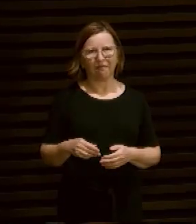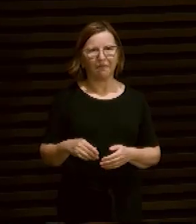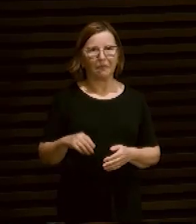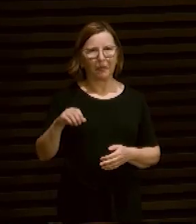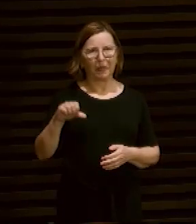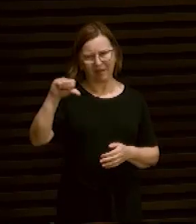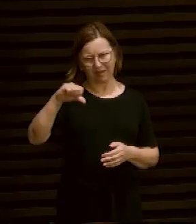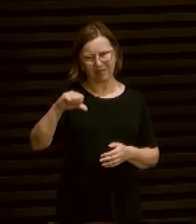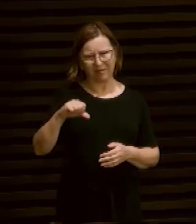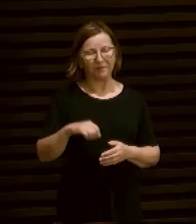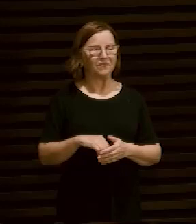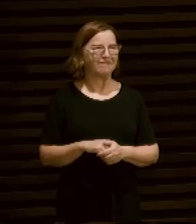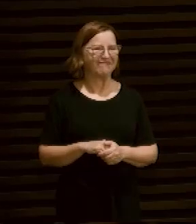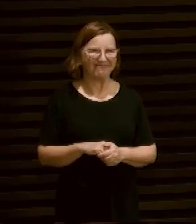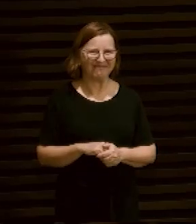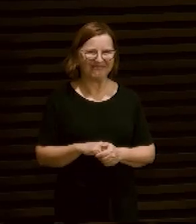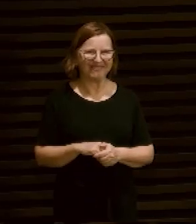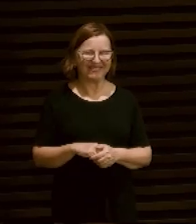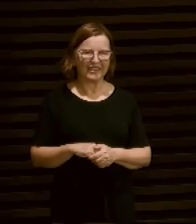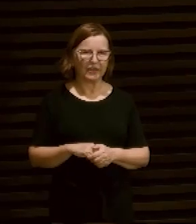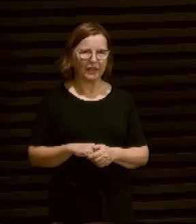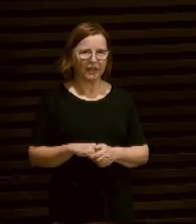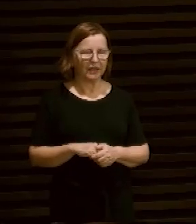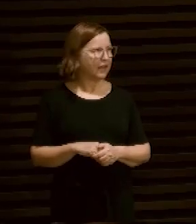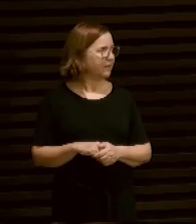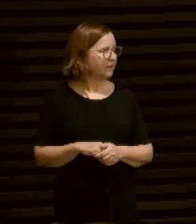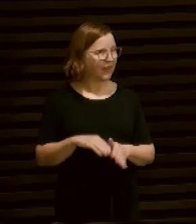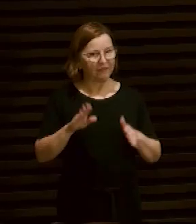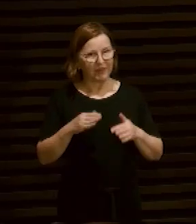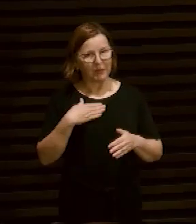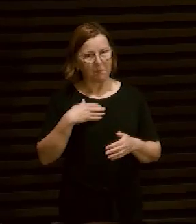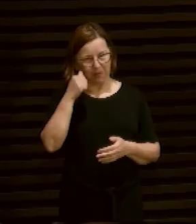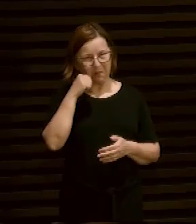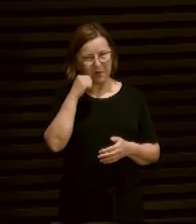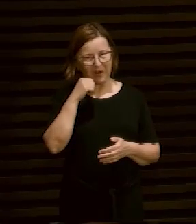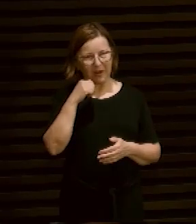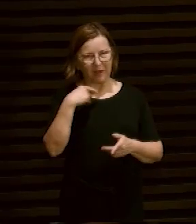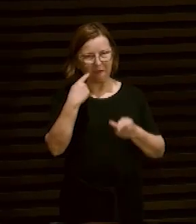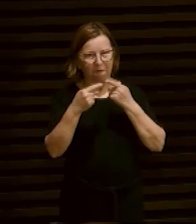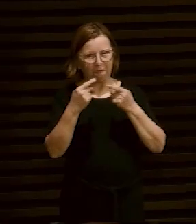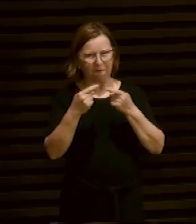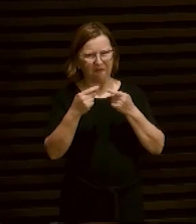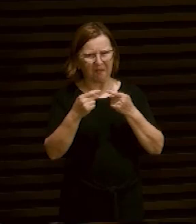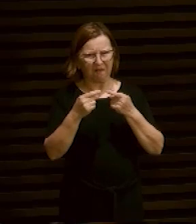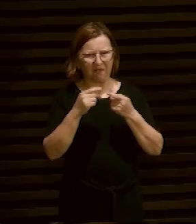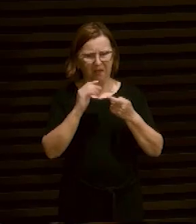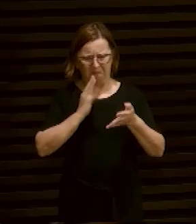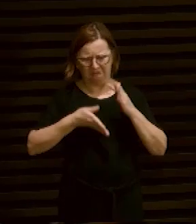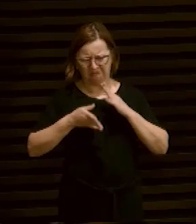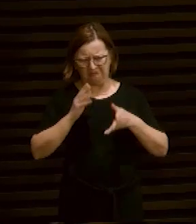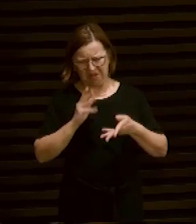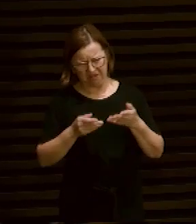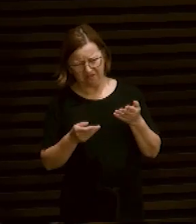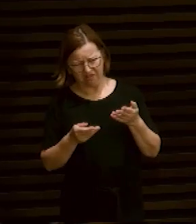Quando eu olho para mim, às vezes minha mulher me faz uns comentários a meu respeito. Eu disse, ela está vendo melhor do que eu,